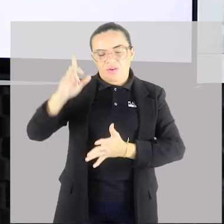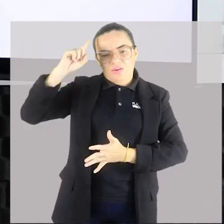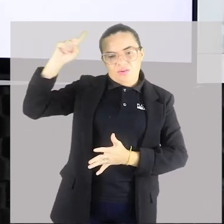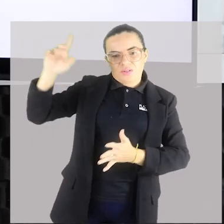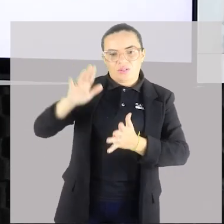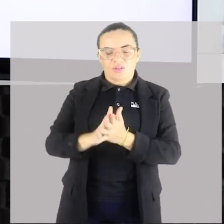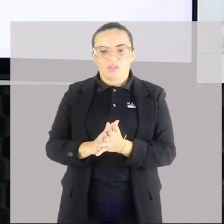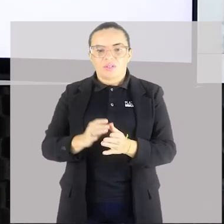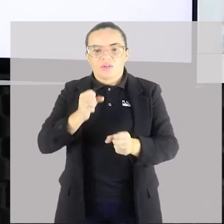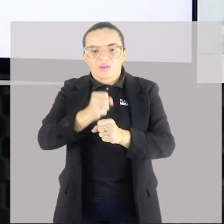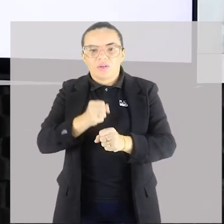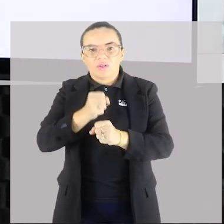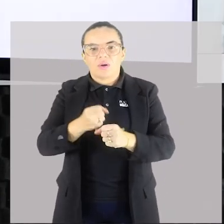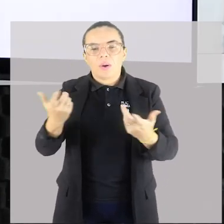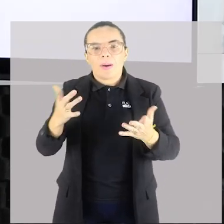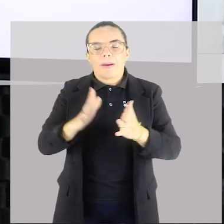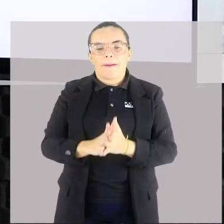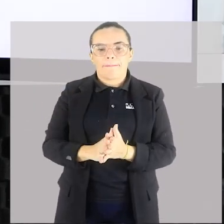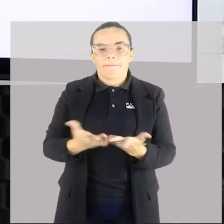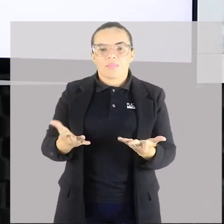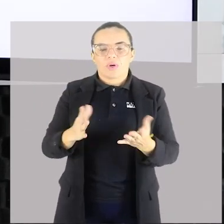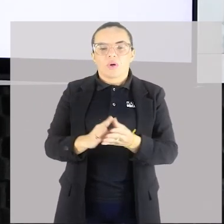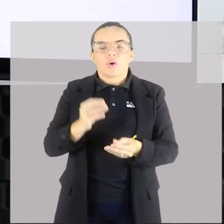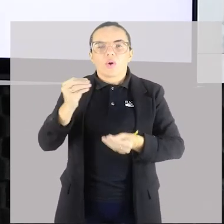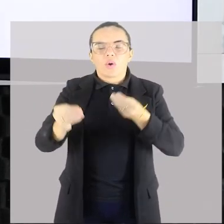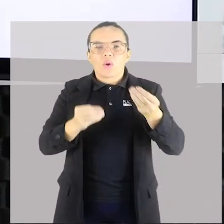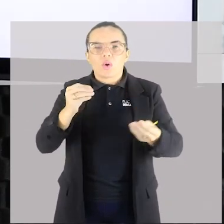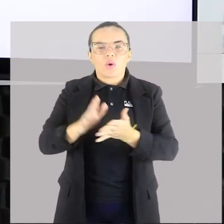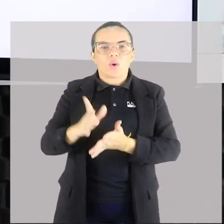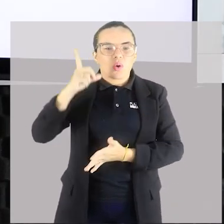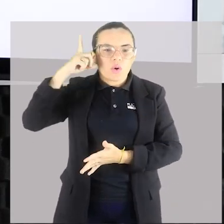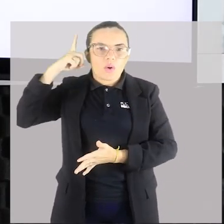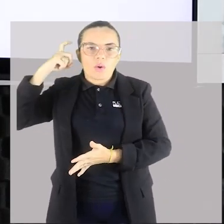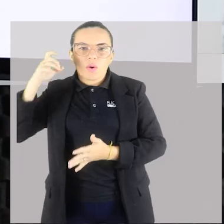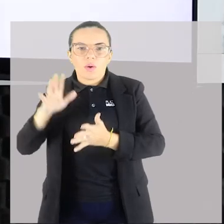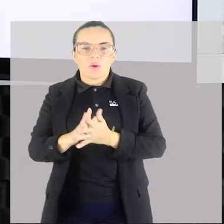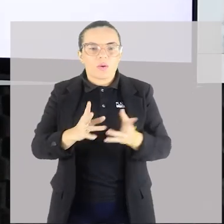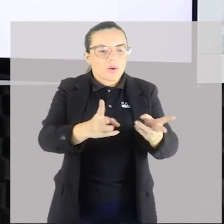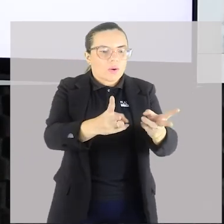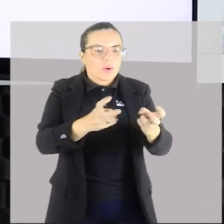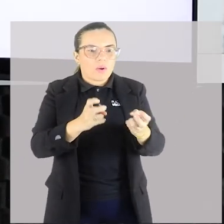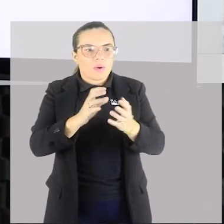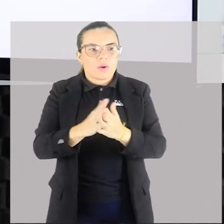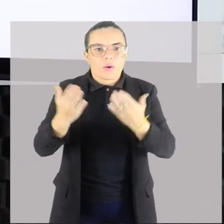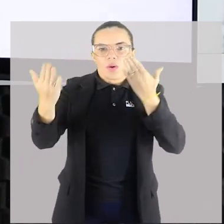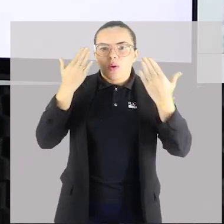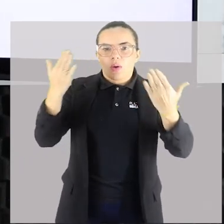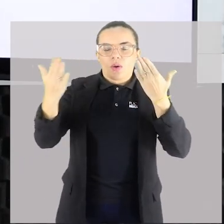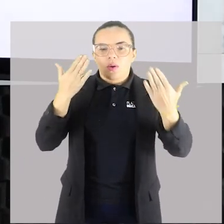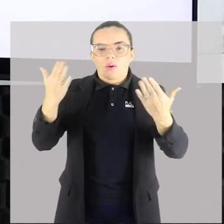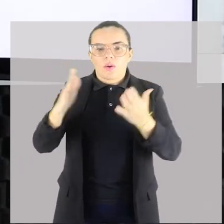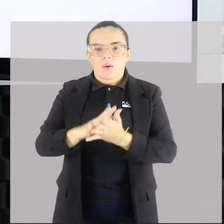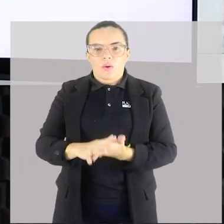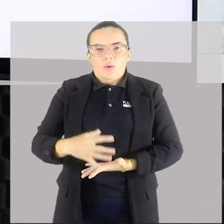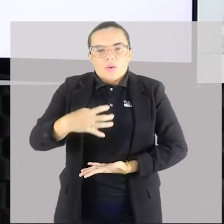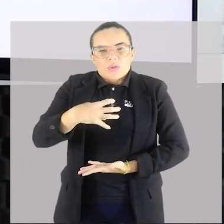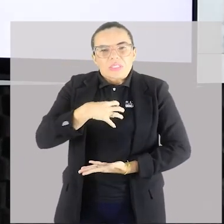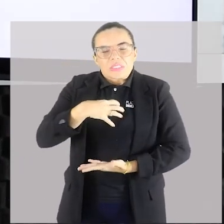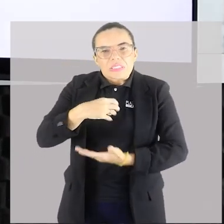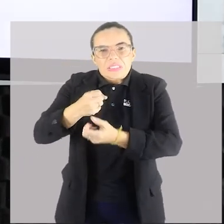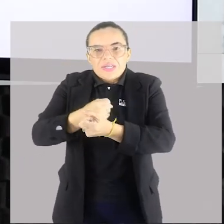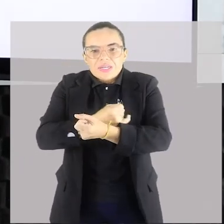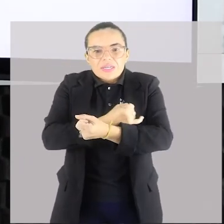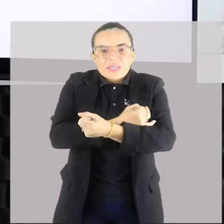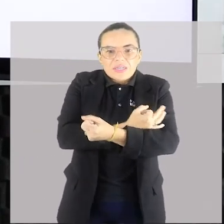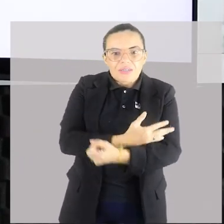dessas montagens. Os efeitos sensoriais, as percepções psicológicas e emocionais são interessantíssimas. Então